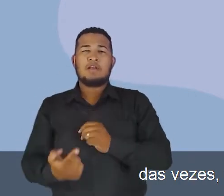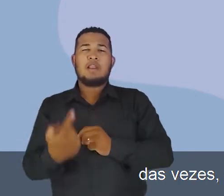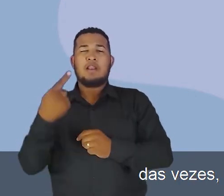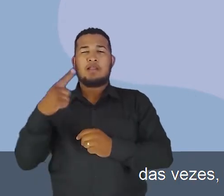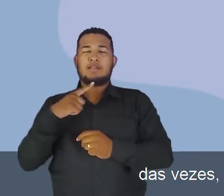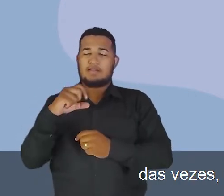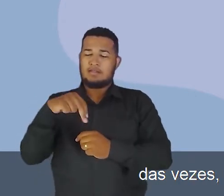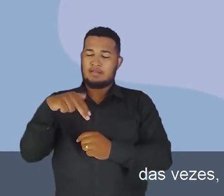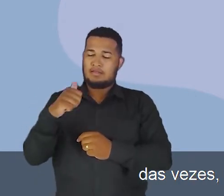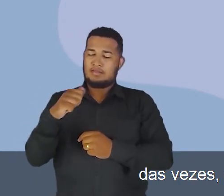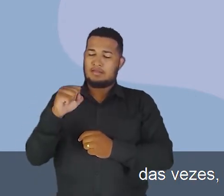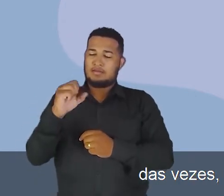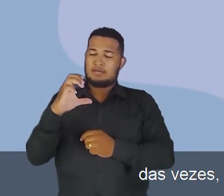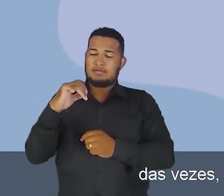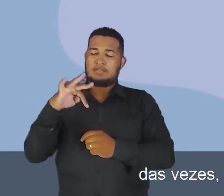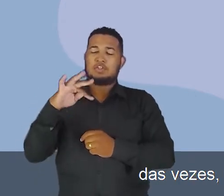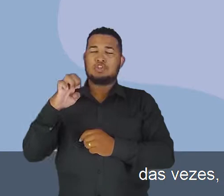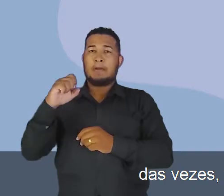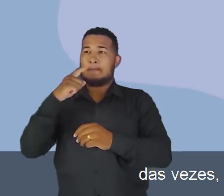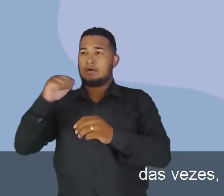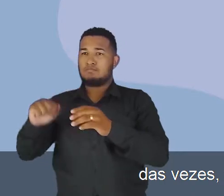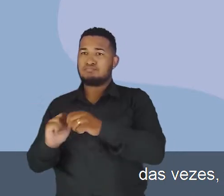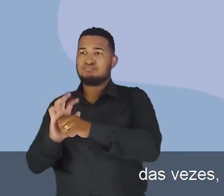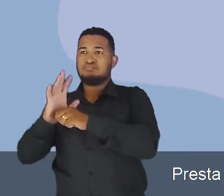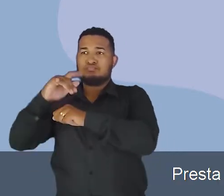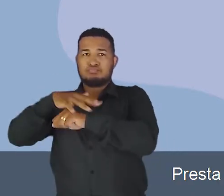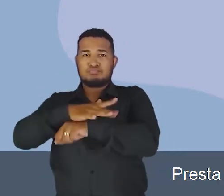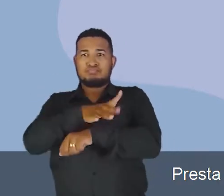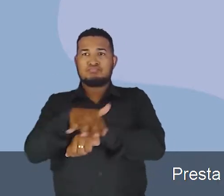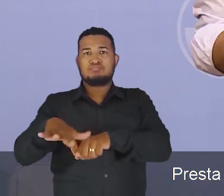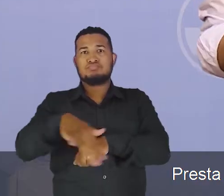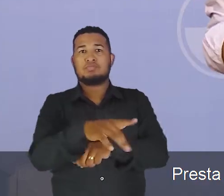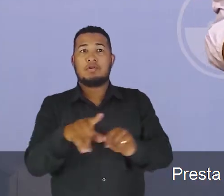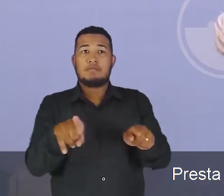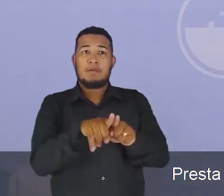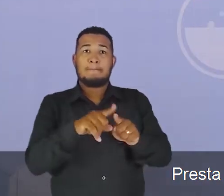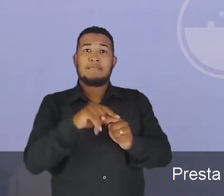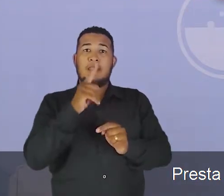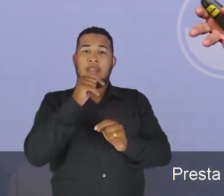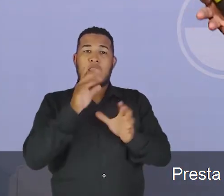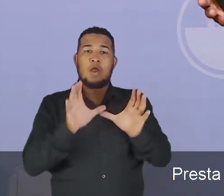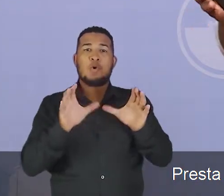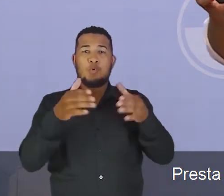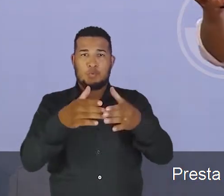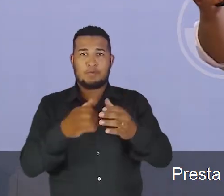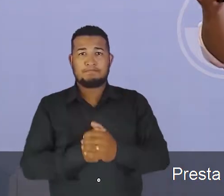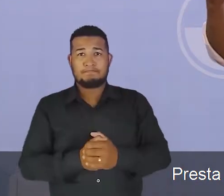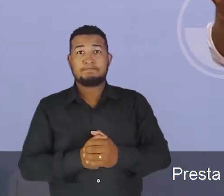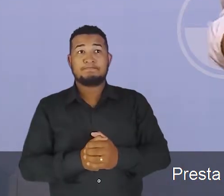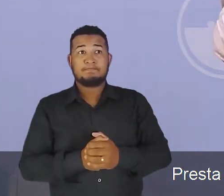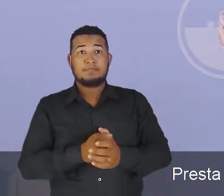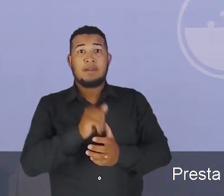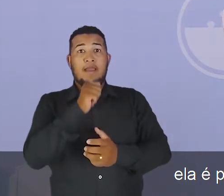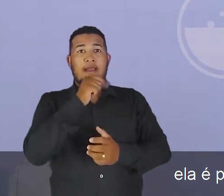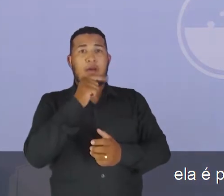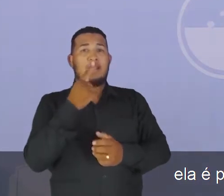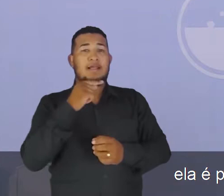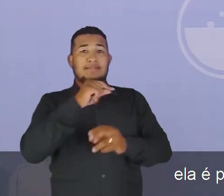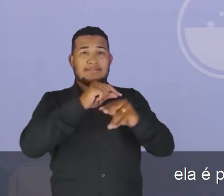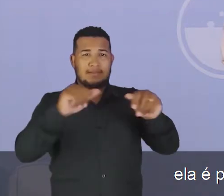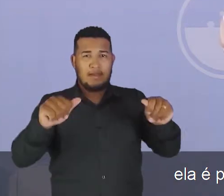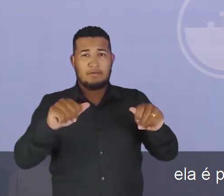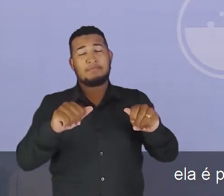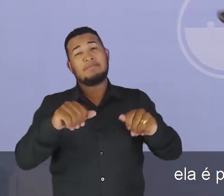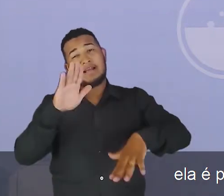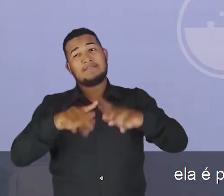nascentes, águas de rios, córregos e lagoas. Presta atenção aqui em mim, a água salgada, em alguns países, ela